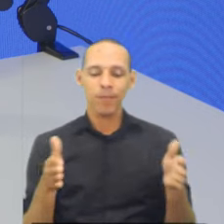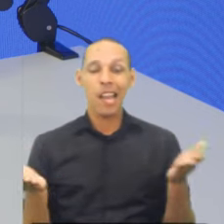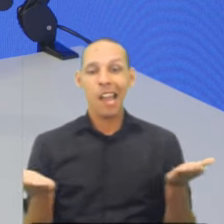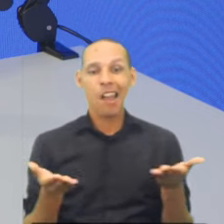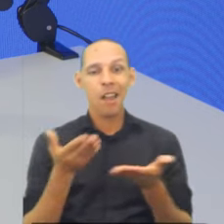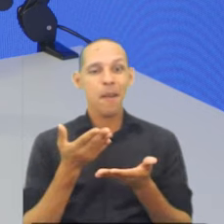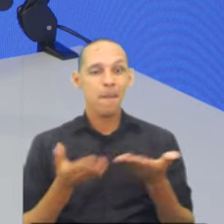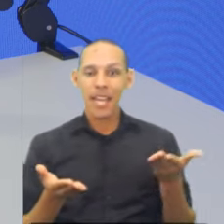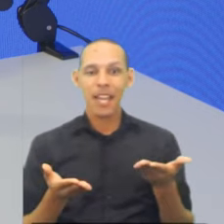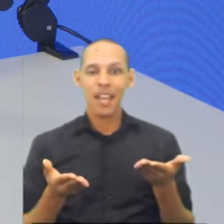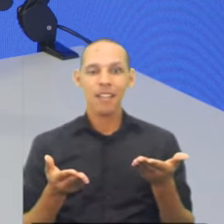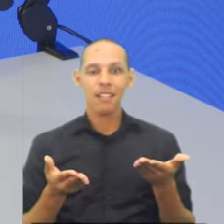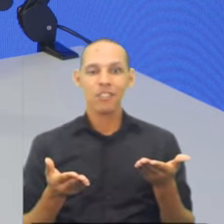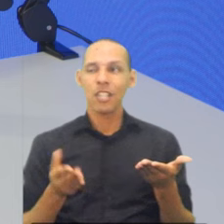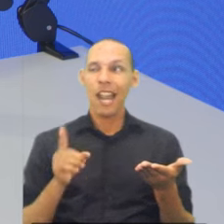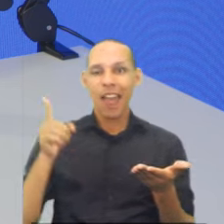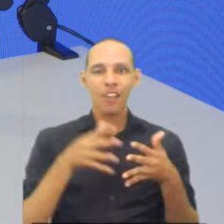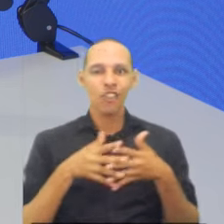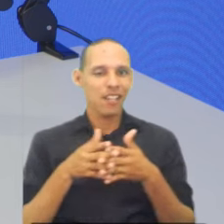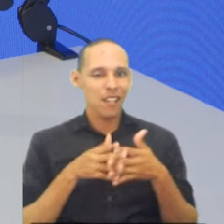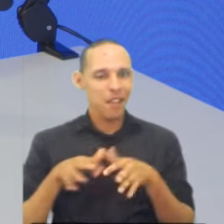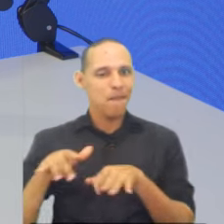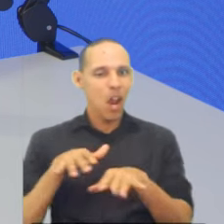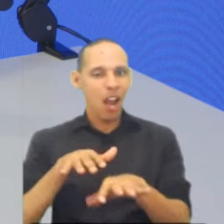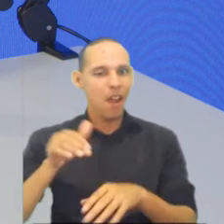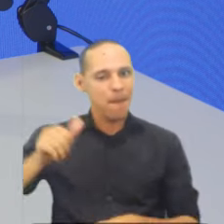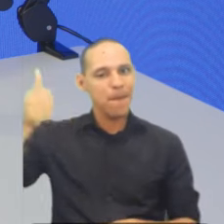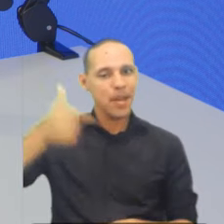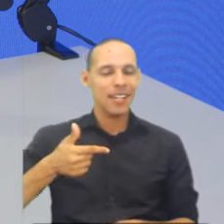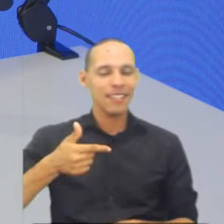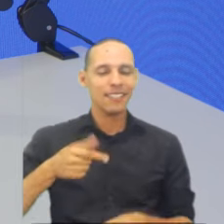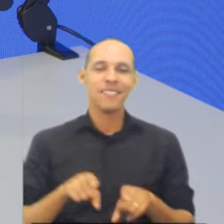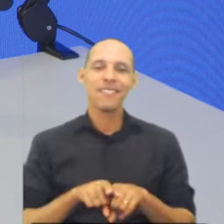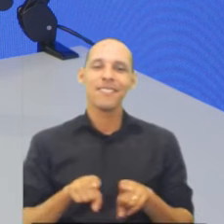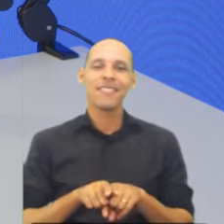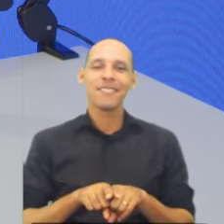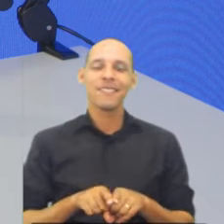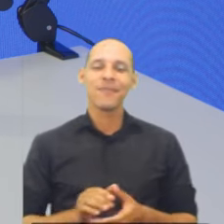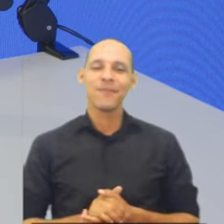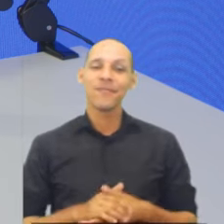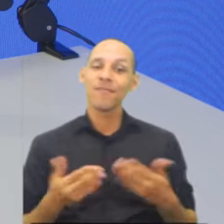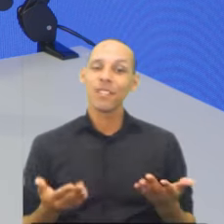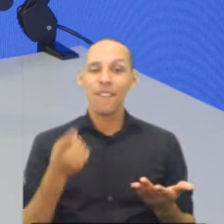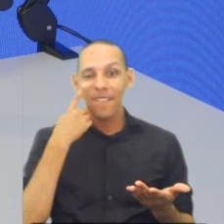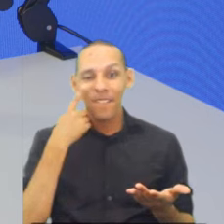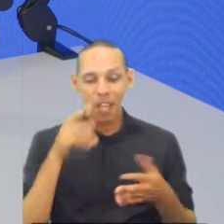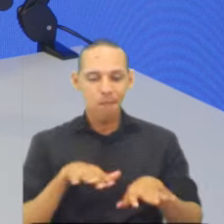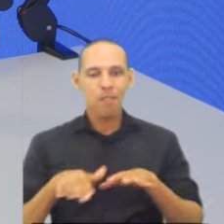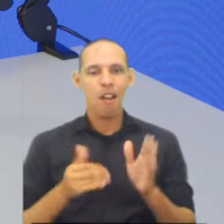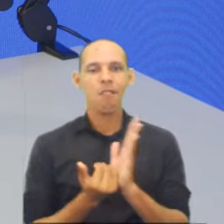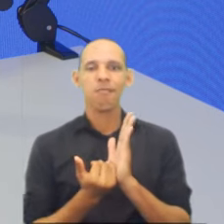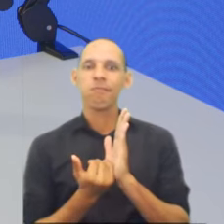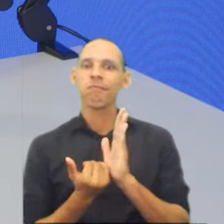nesse momento nós só perdemos em número de paradas pro Estados Unidos né e o México vem em terceiro então a gente percebe que é um movimento